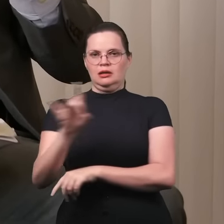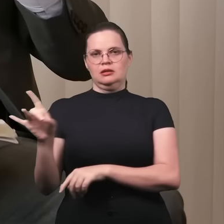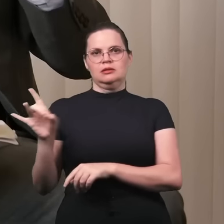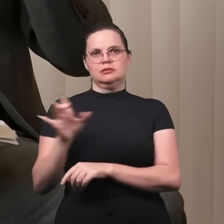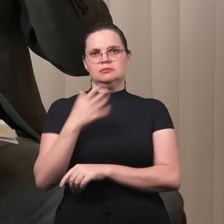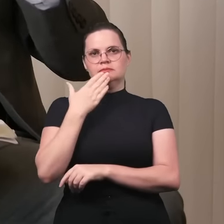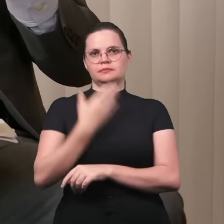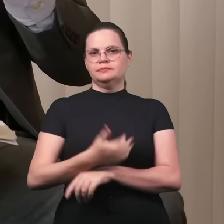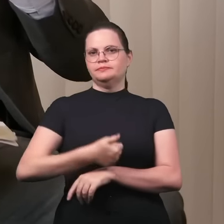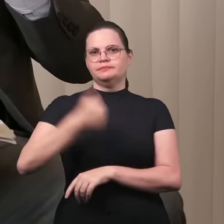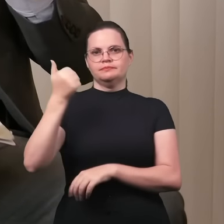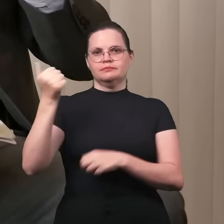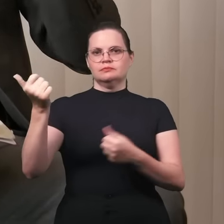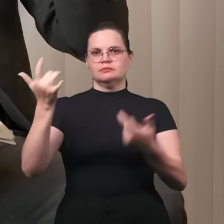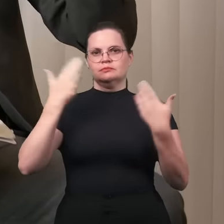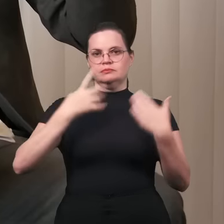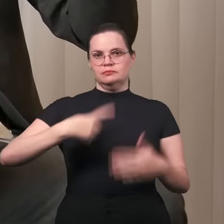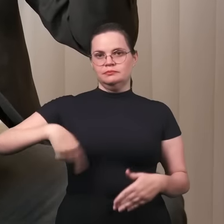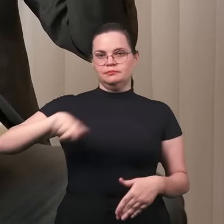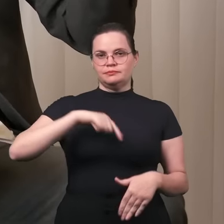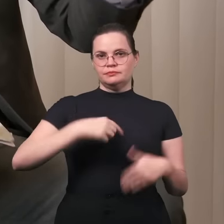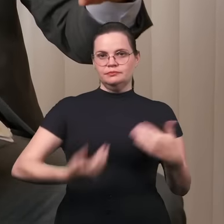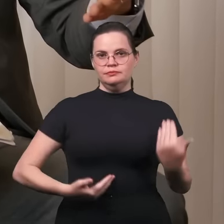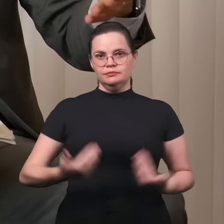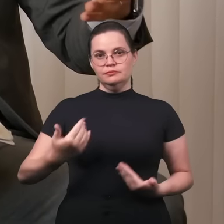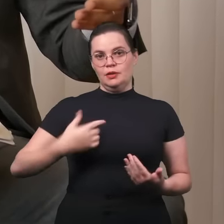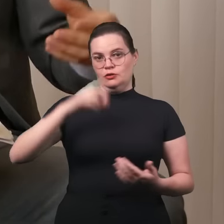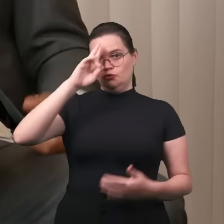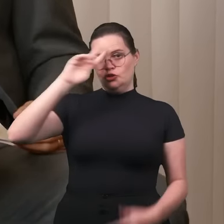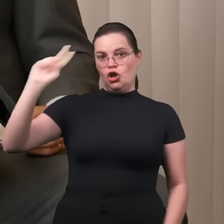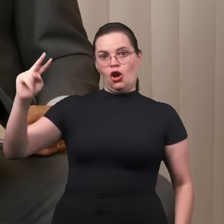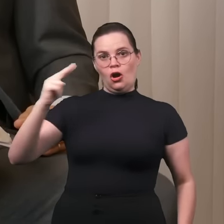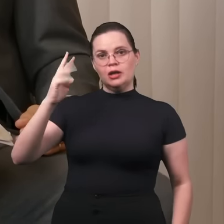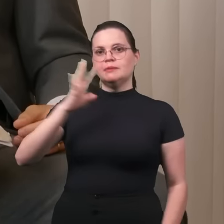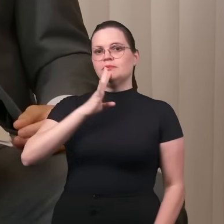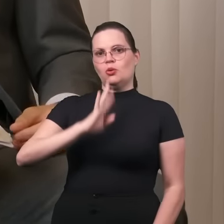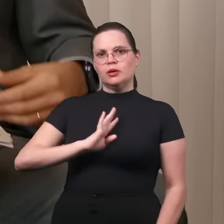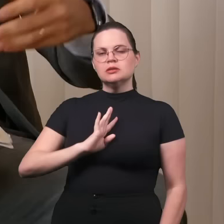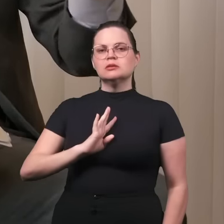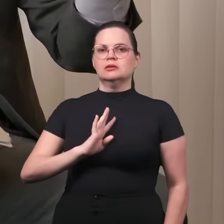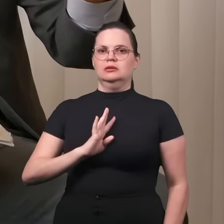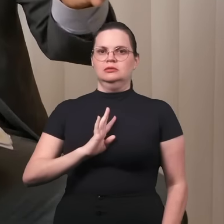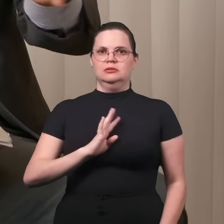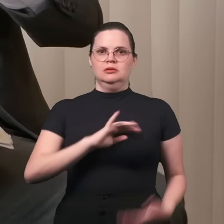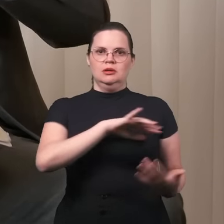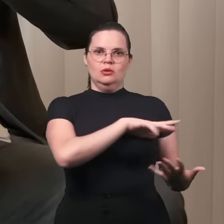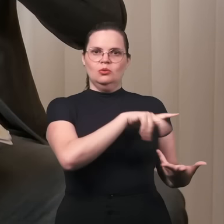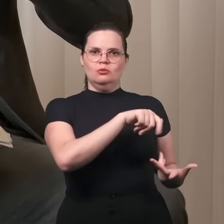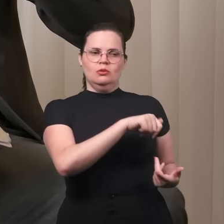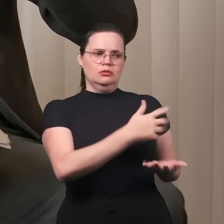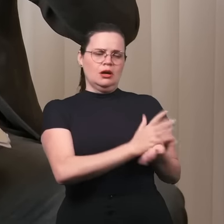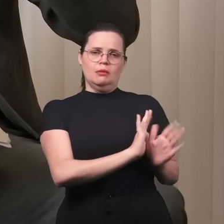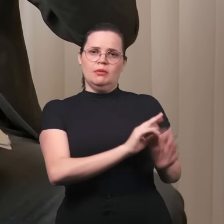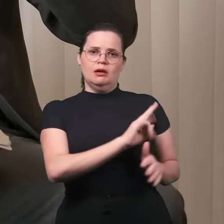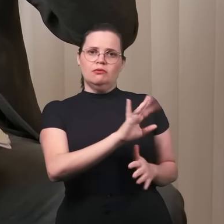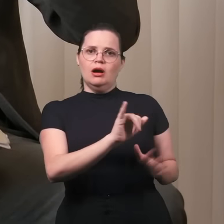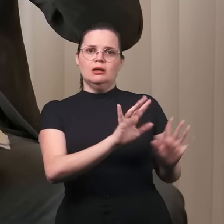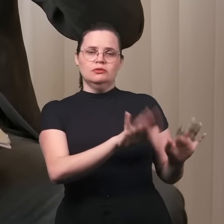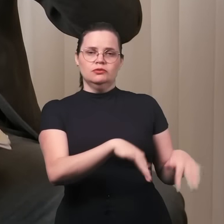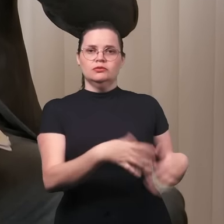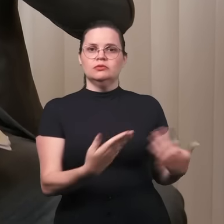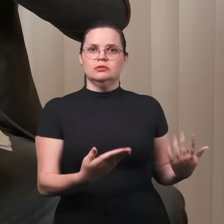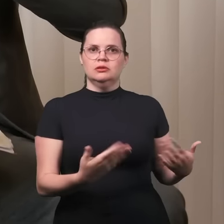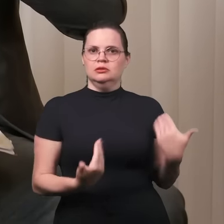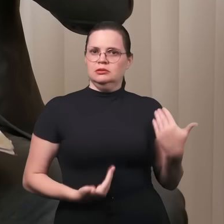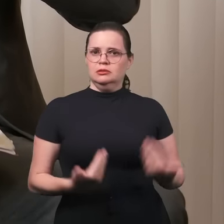o maior benefício é o servo ser conhecido do seu Senhor. O mundo pode passar, até o servo